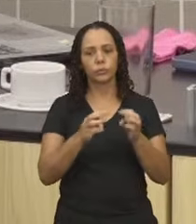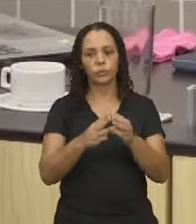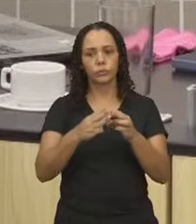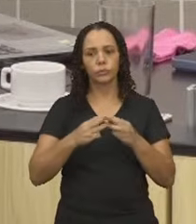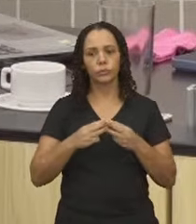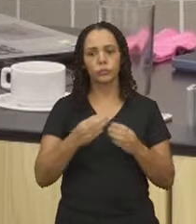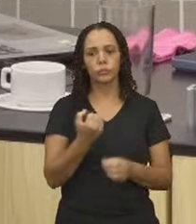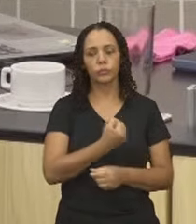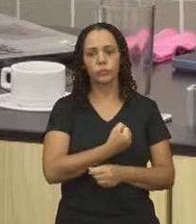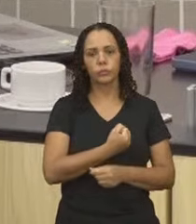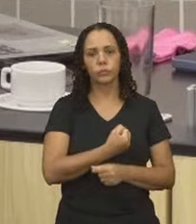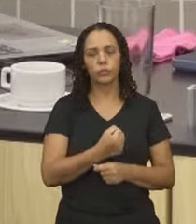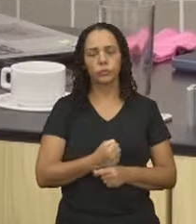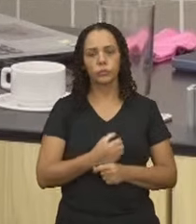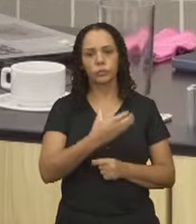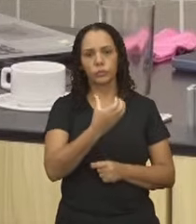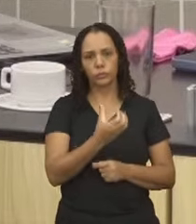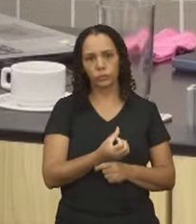Moção número